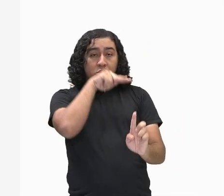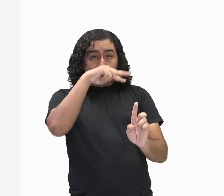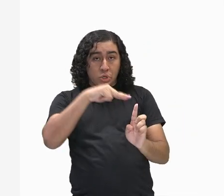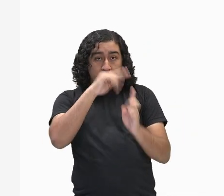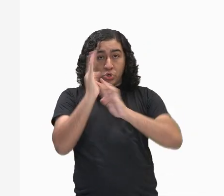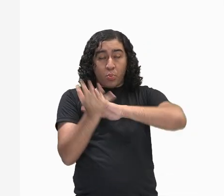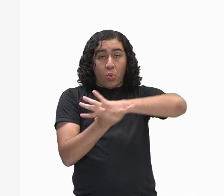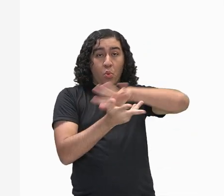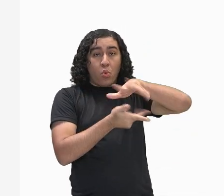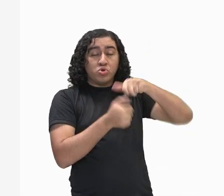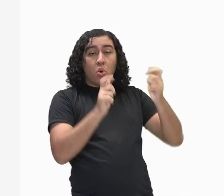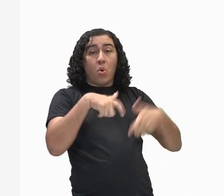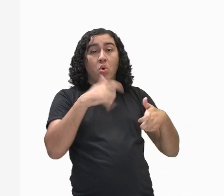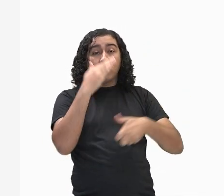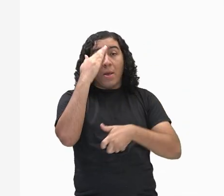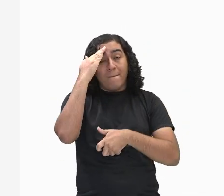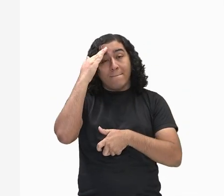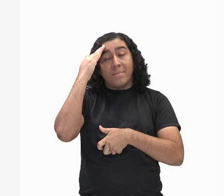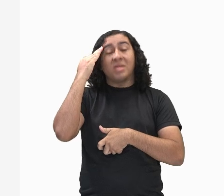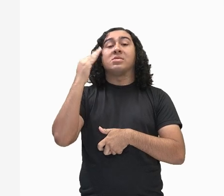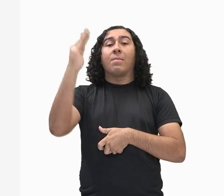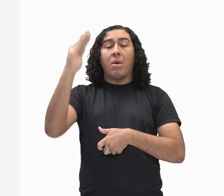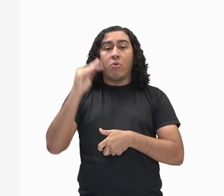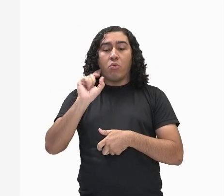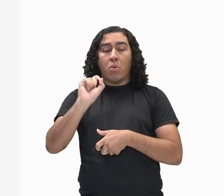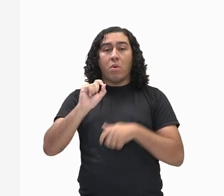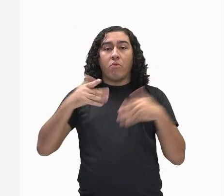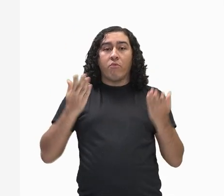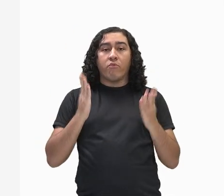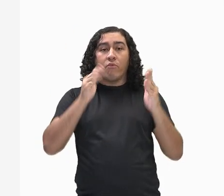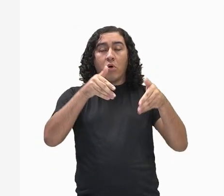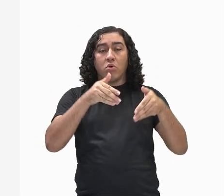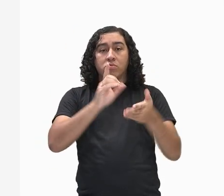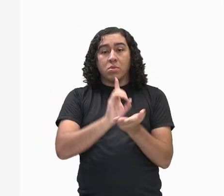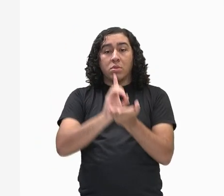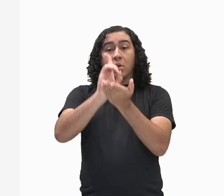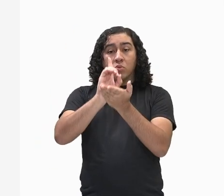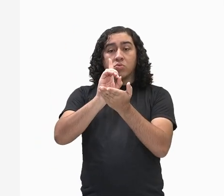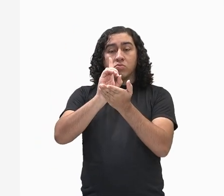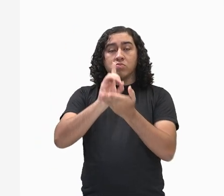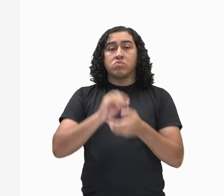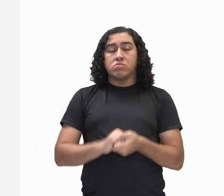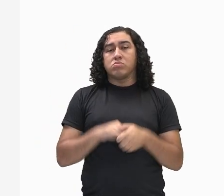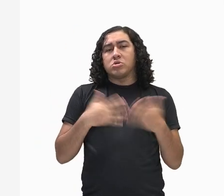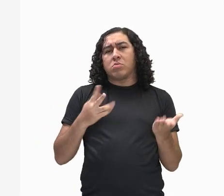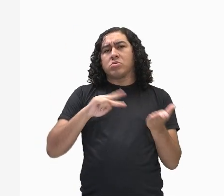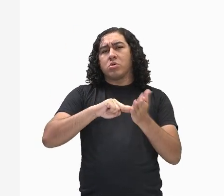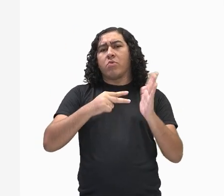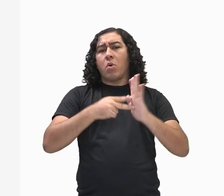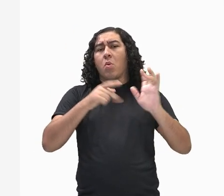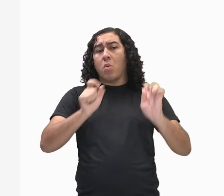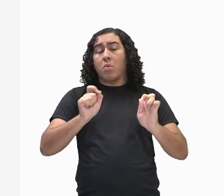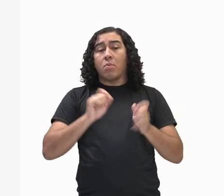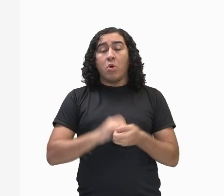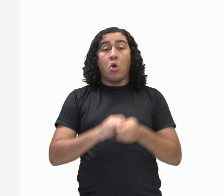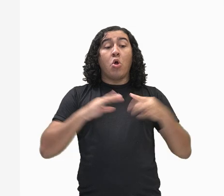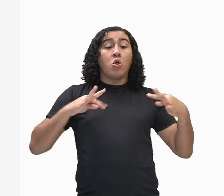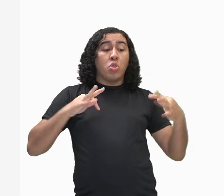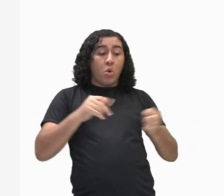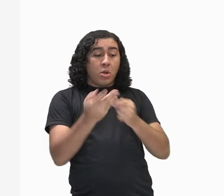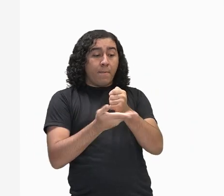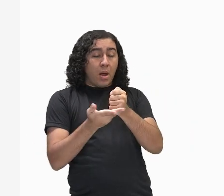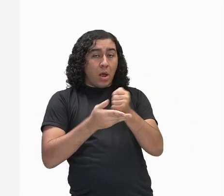mundo estava centrada na ideia em Deus, perfeito? Então quer dizer o quê? Toda a base do